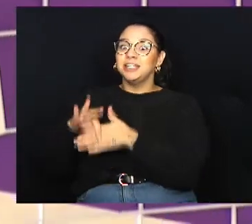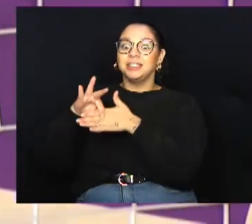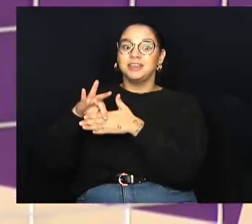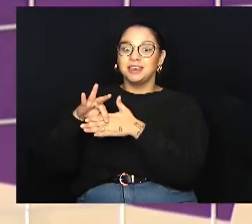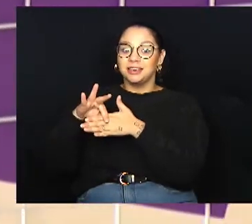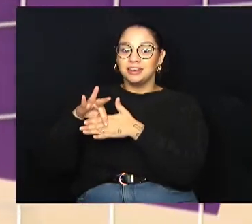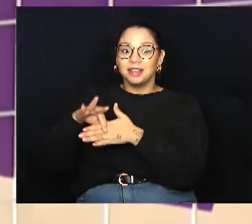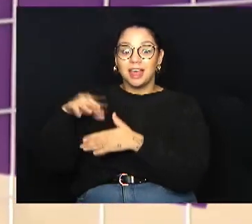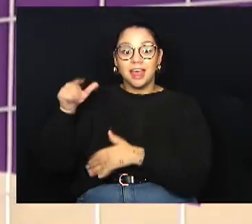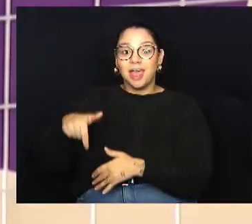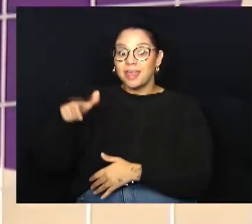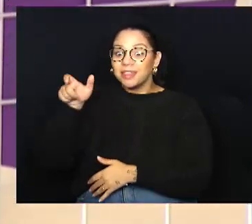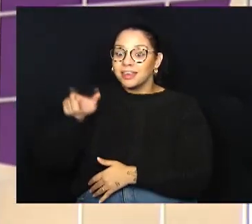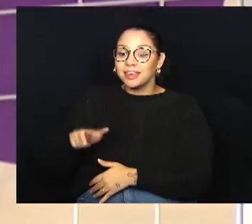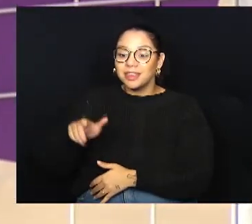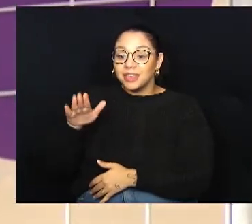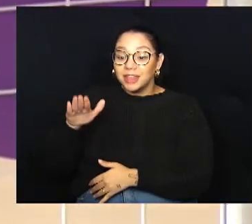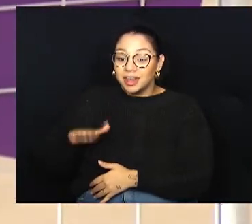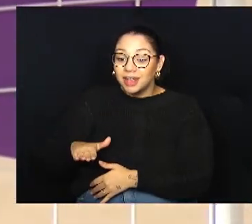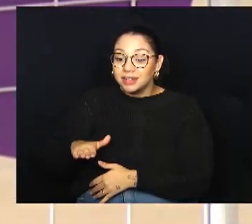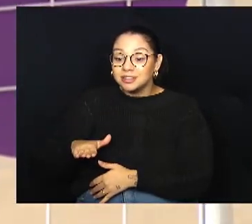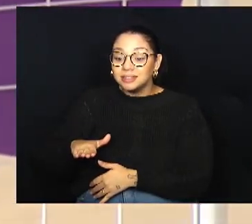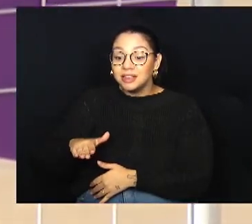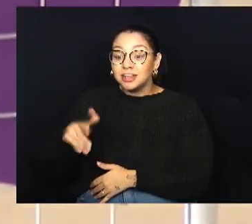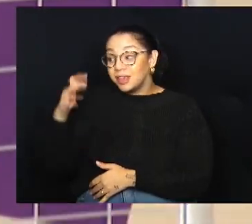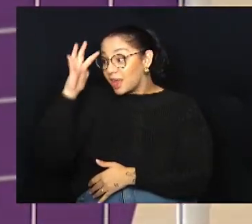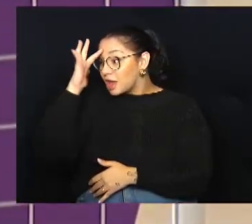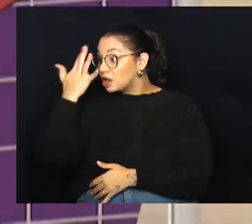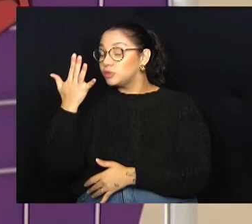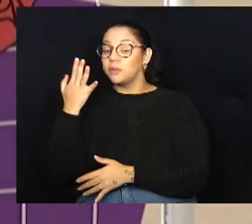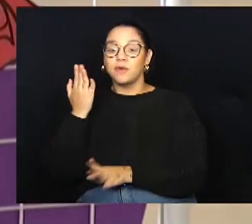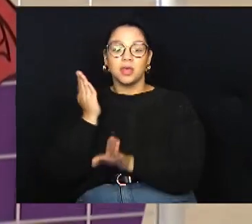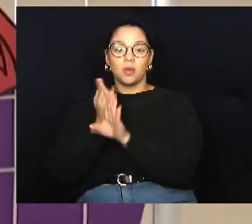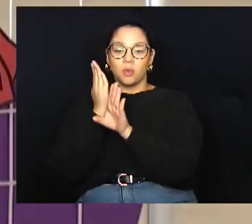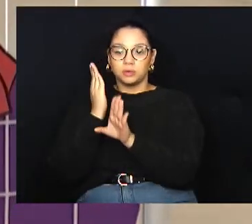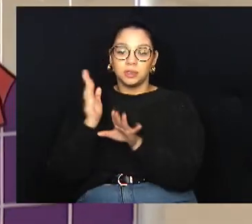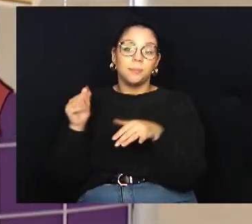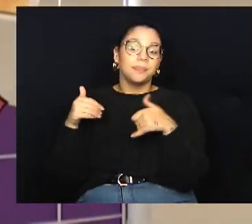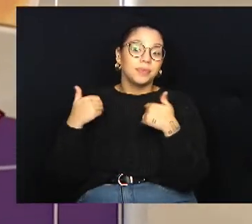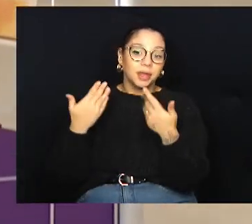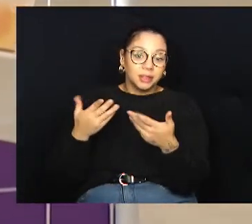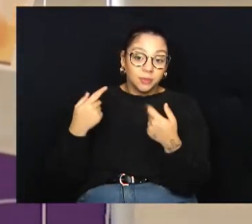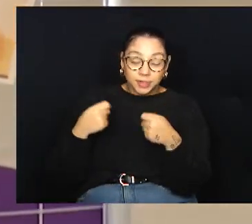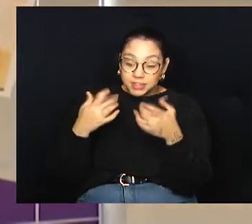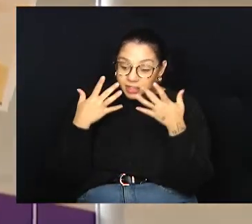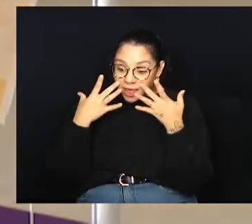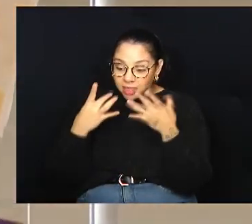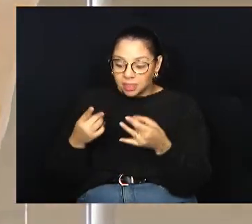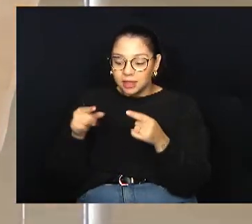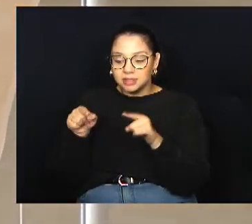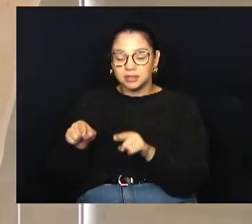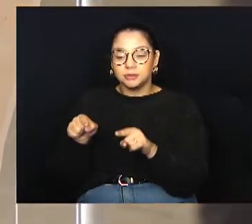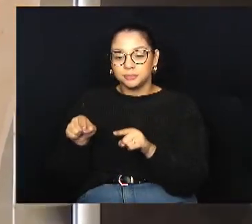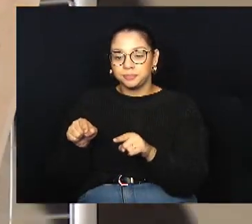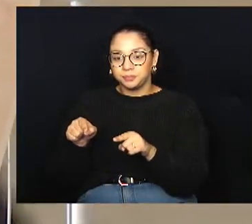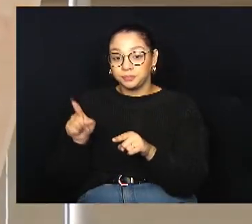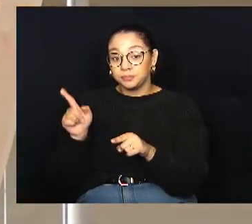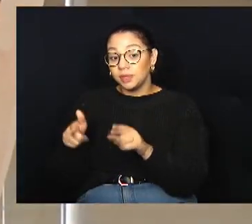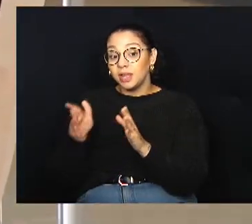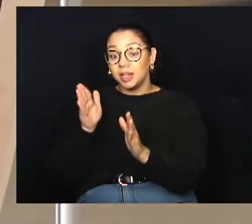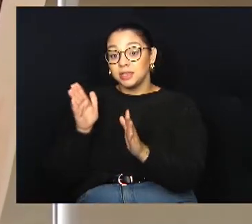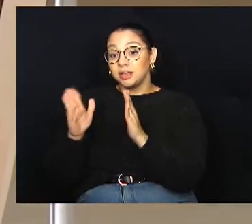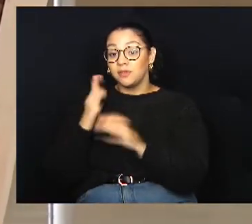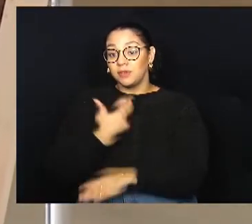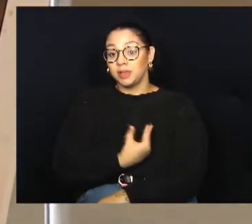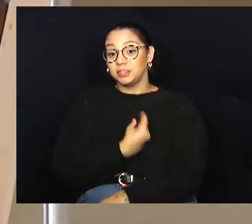crianças que estão, de certa forma, buscando soluções. Então a gente tem que ter esse olhar para a criança. É nessa fase da vida que ela